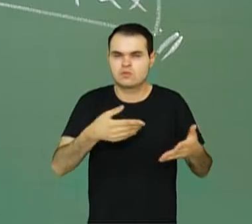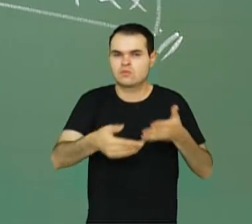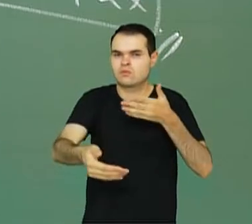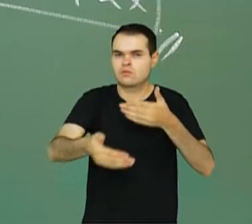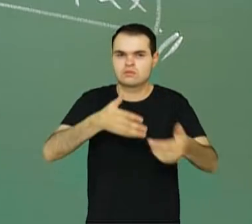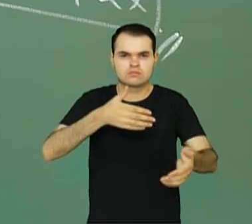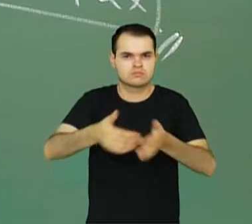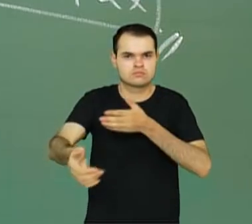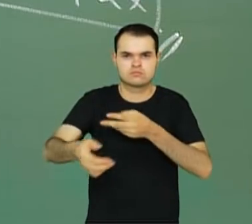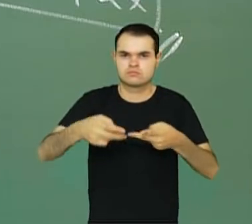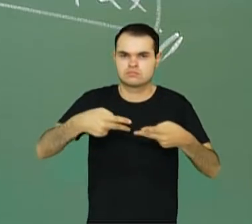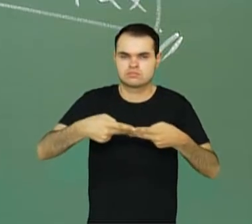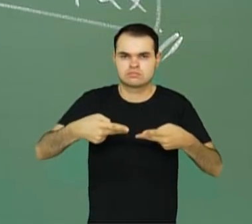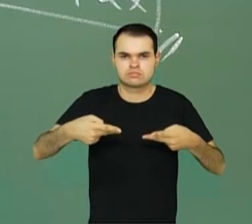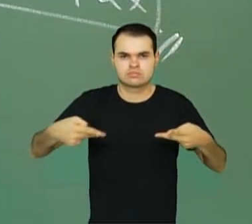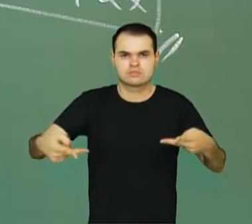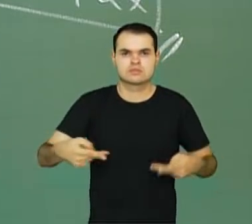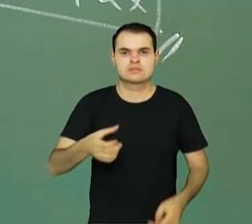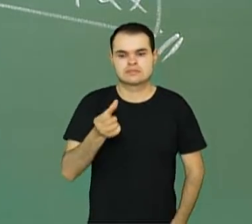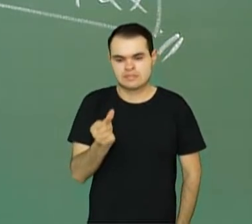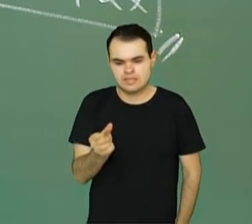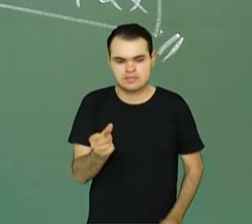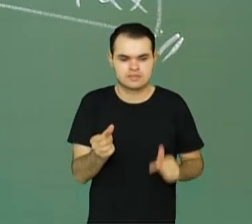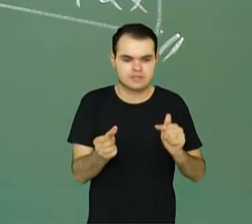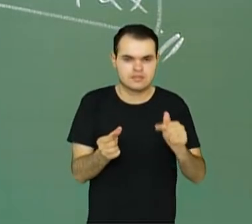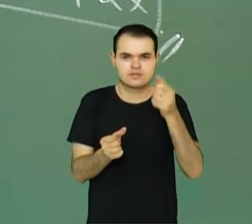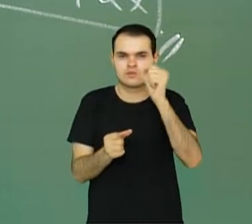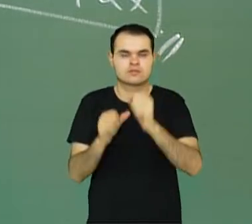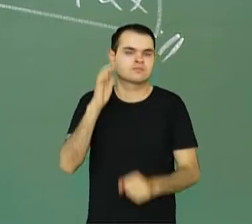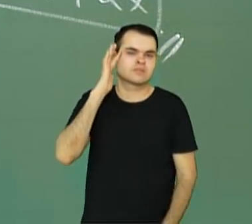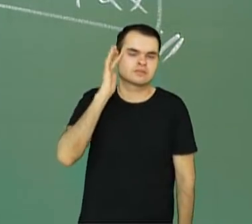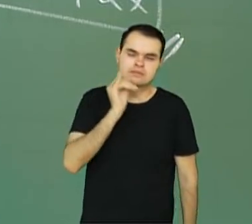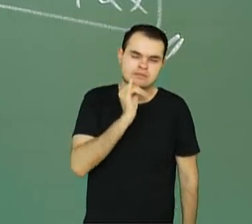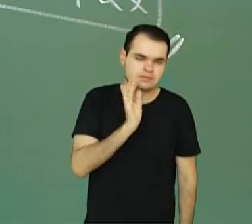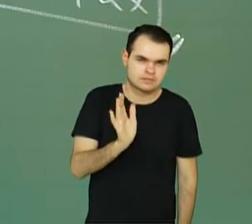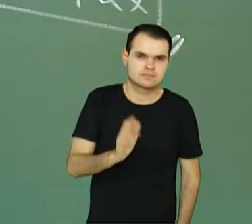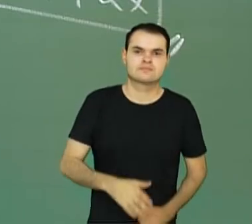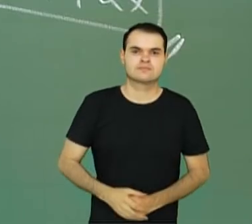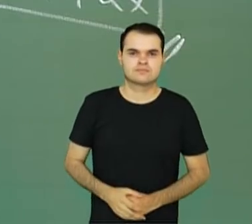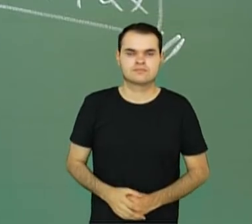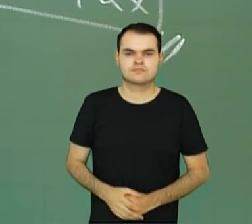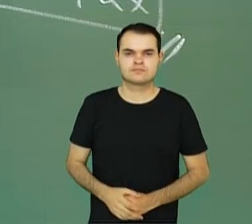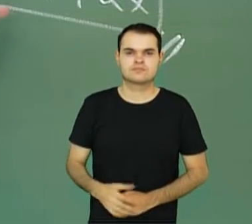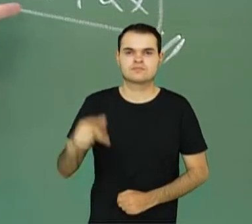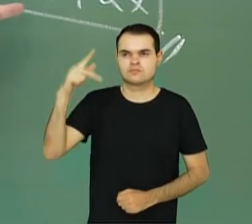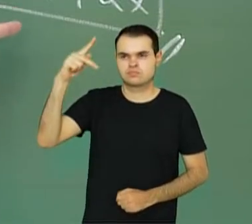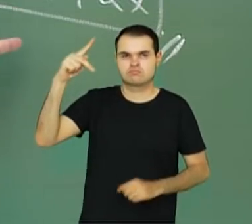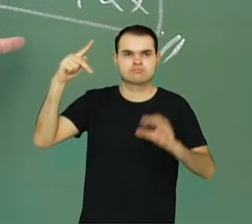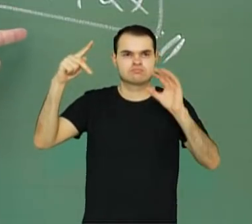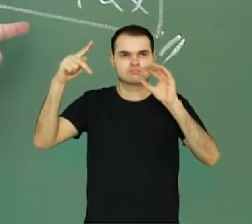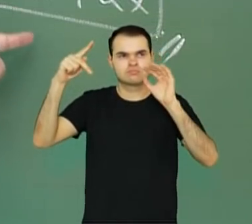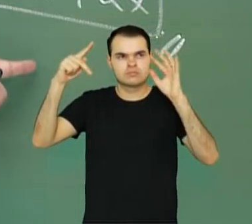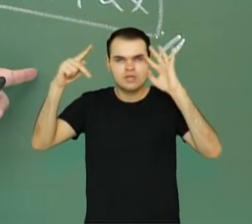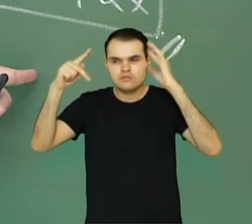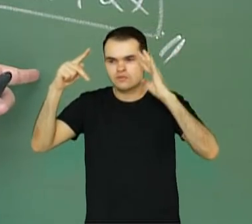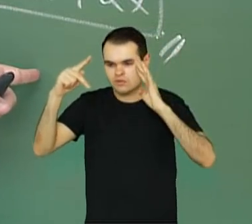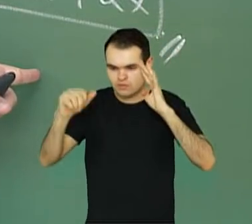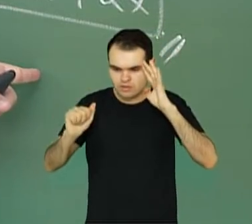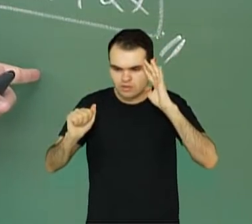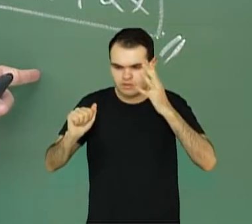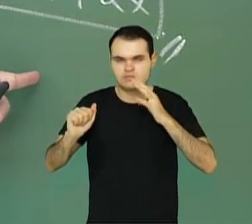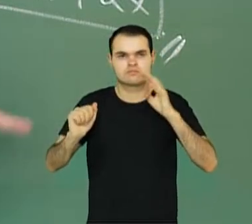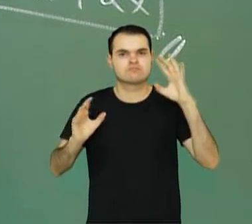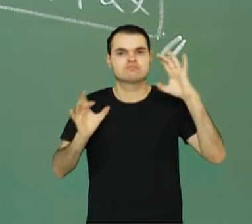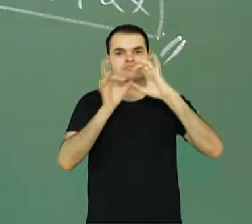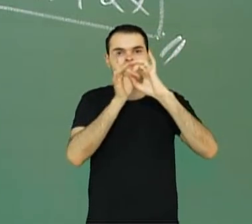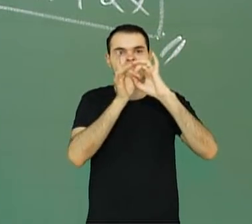aqui fosse 6, aqui 7, aqui 8. Um exemplo. Né? Aí o perímetro encaixava nessa fórmula e a área